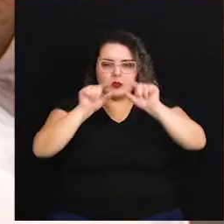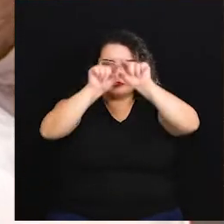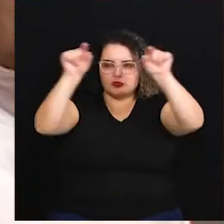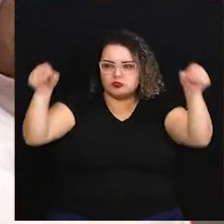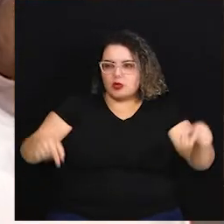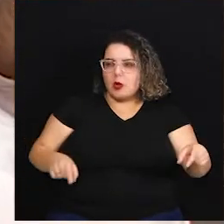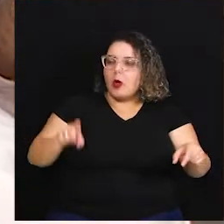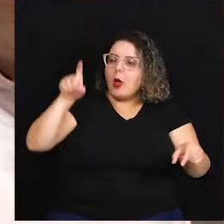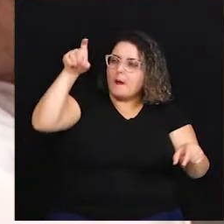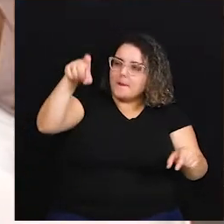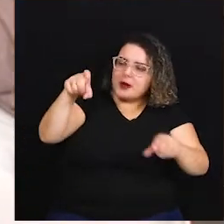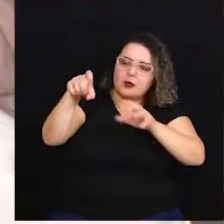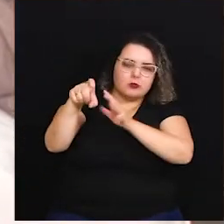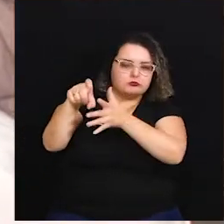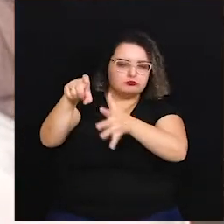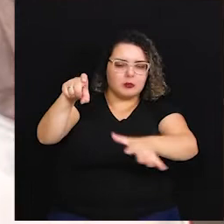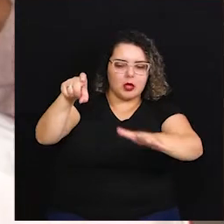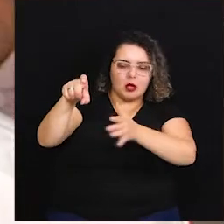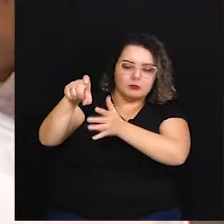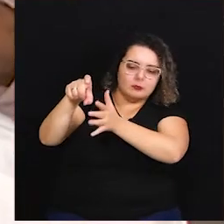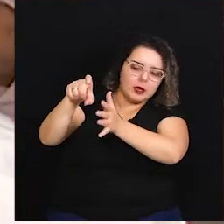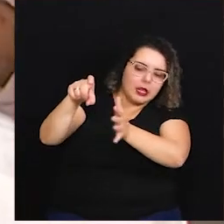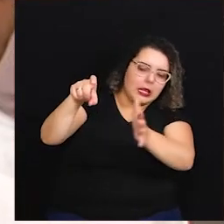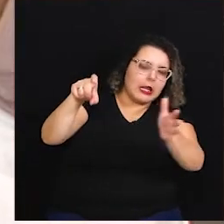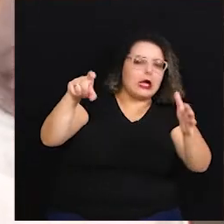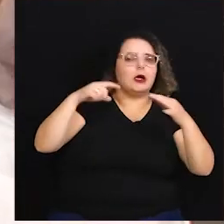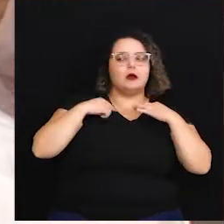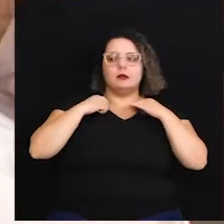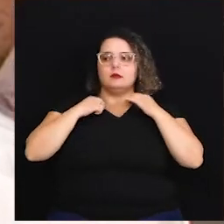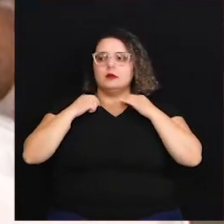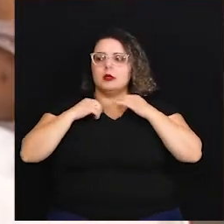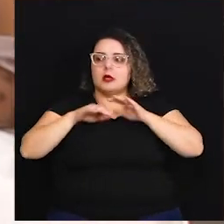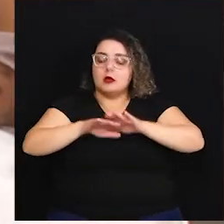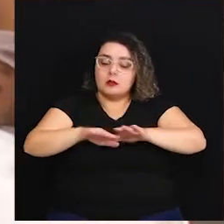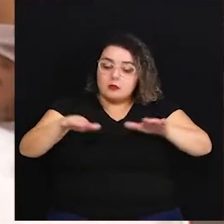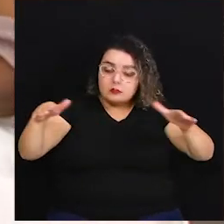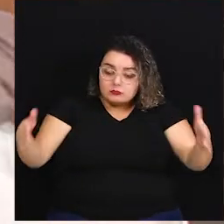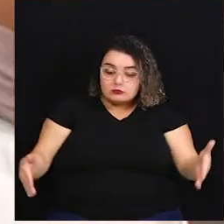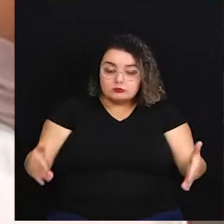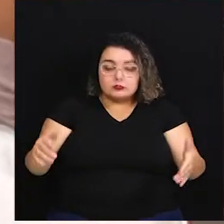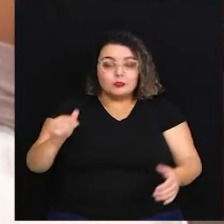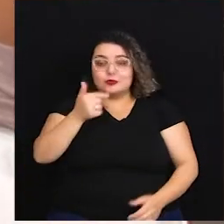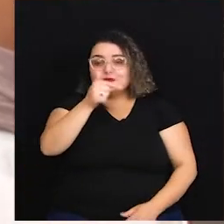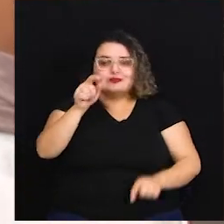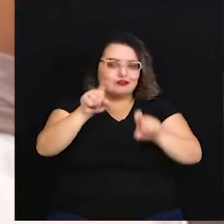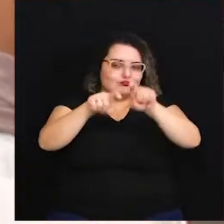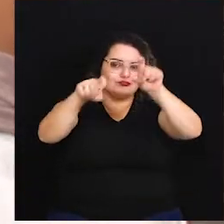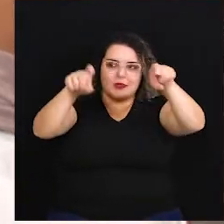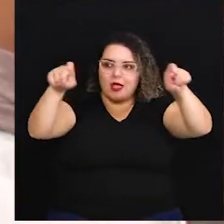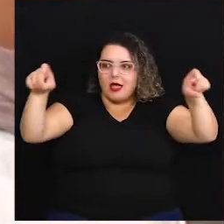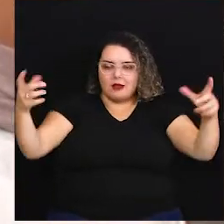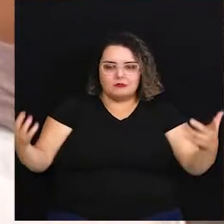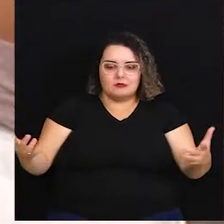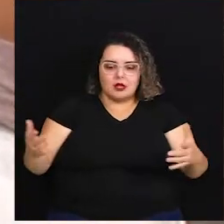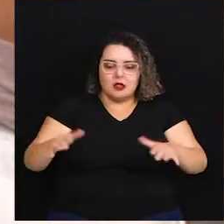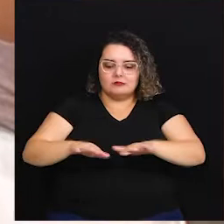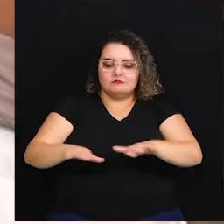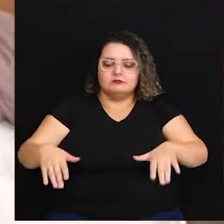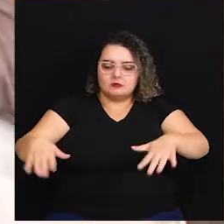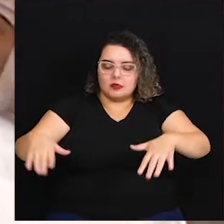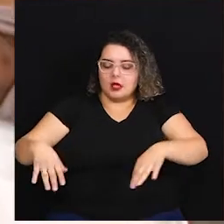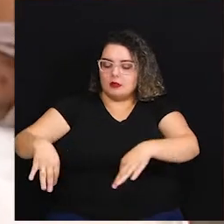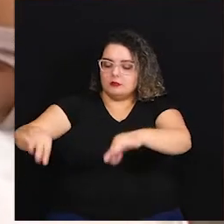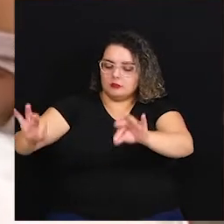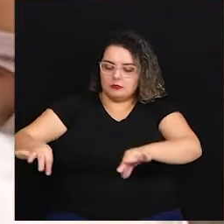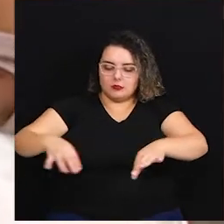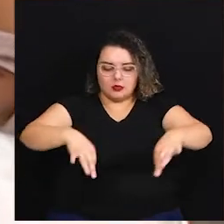gente estava ali por um convite inesperado, montamos numa mesa. Então, quando deu por volta de 10h30, 11 horas, quando